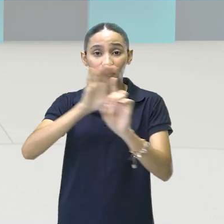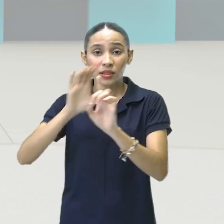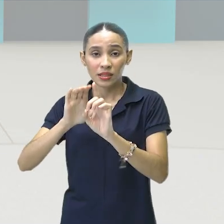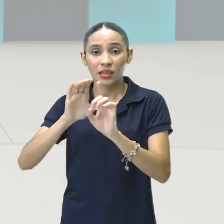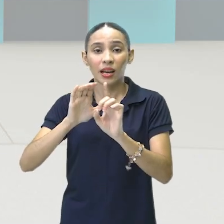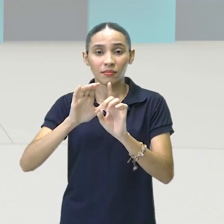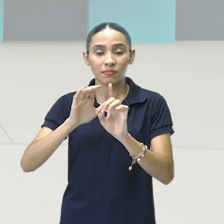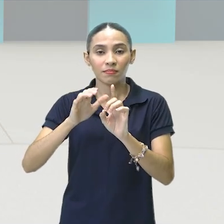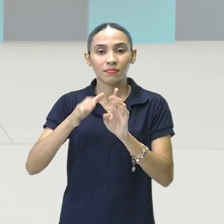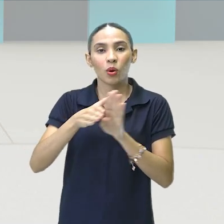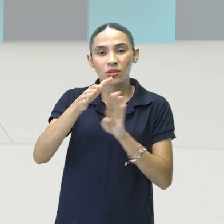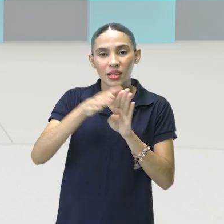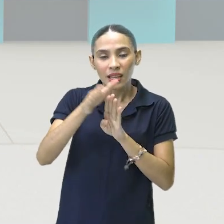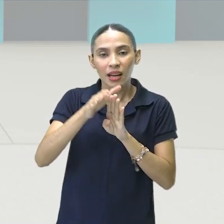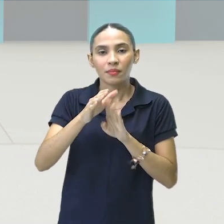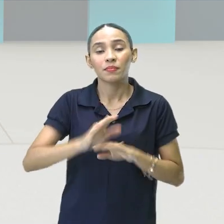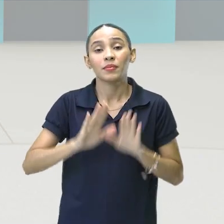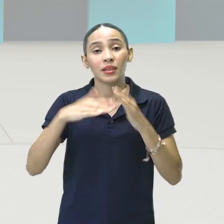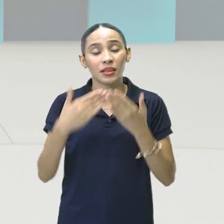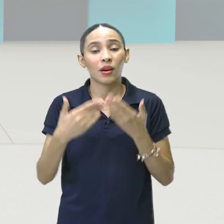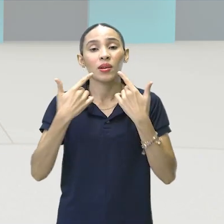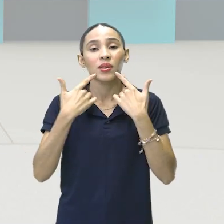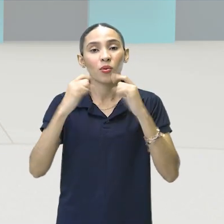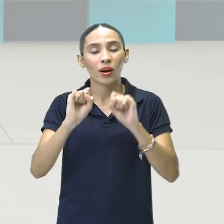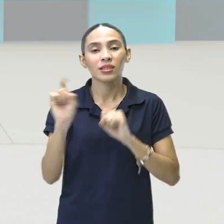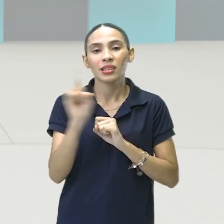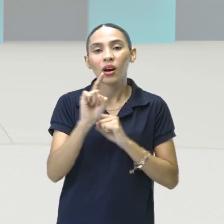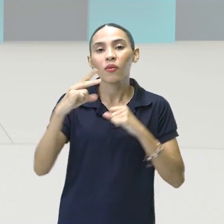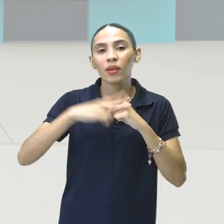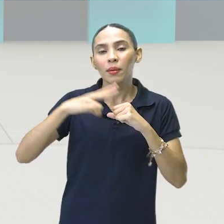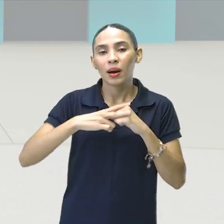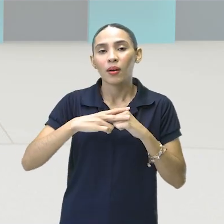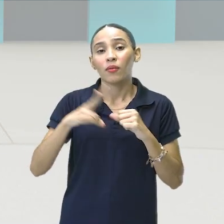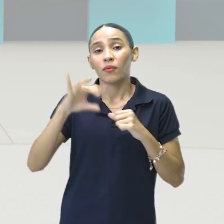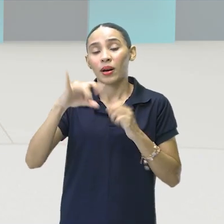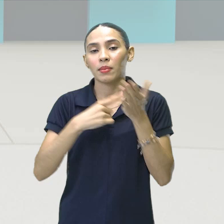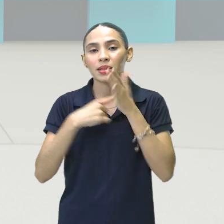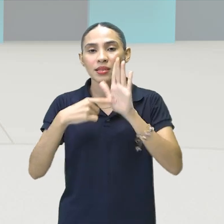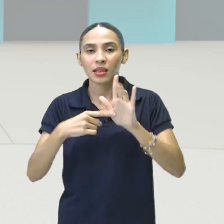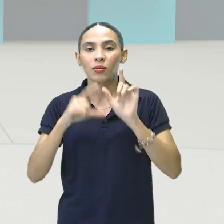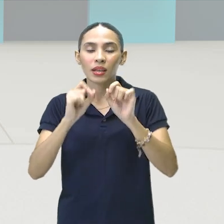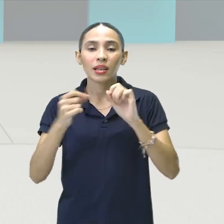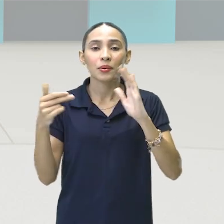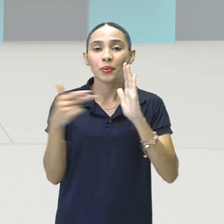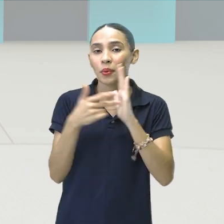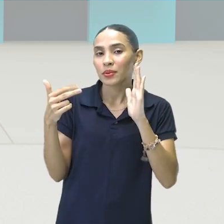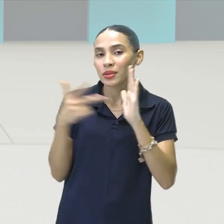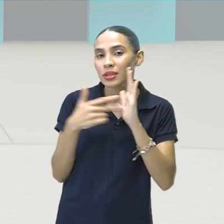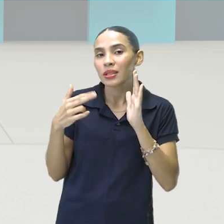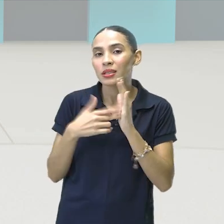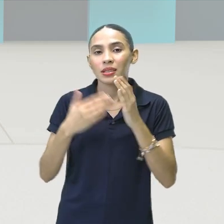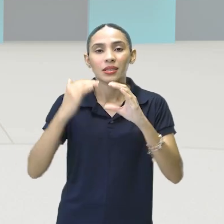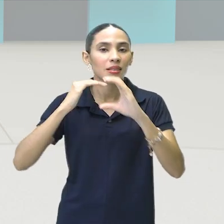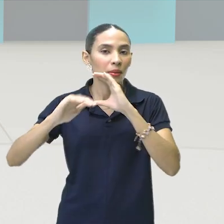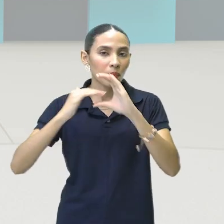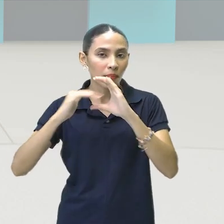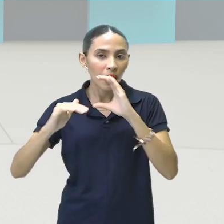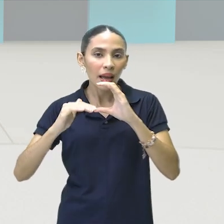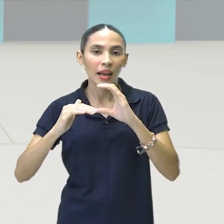receptor, certo? Então, quando eu falo dessa linguagem não verbal, eu vou estar trazendo notícias,